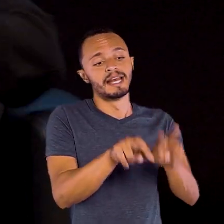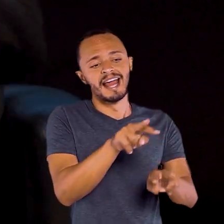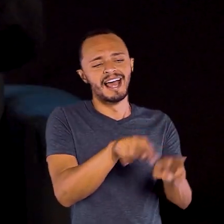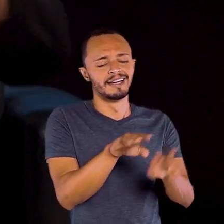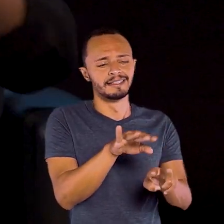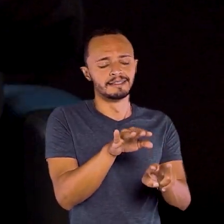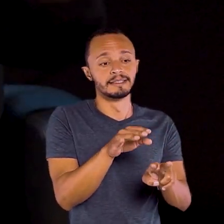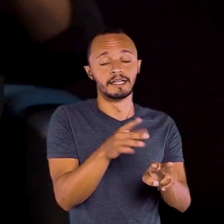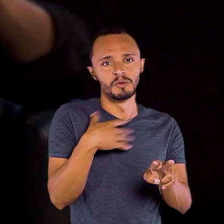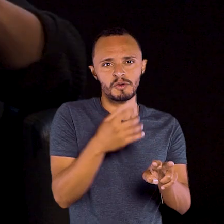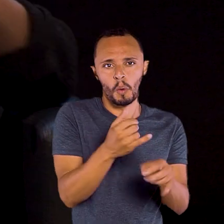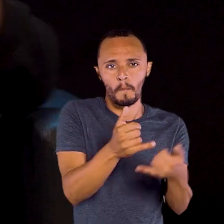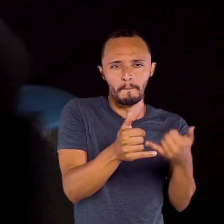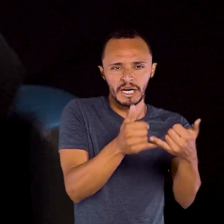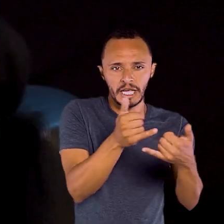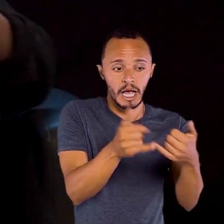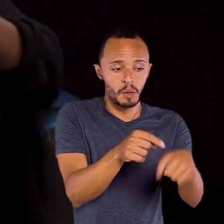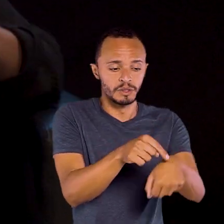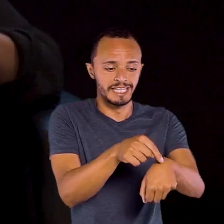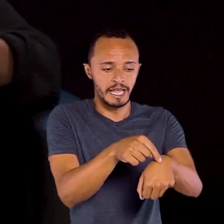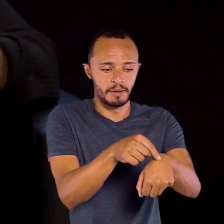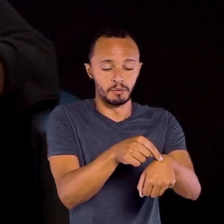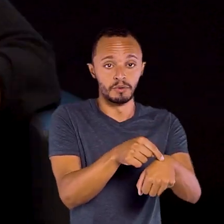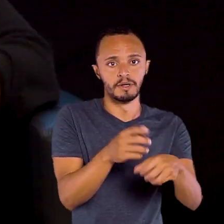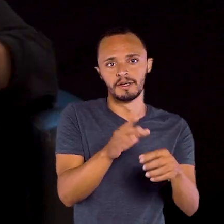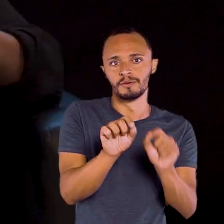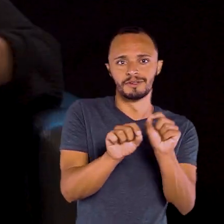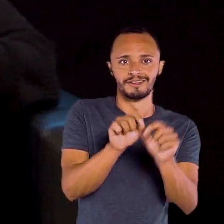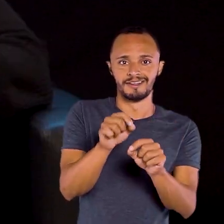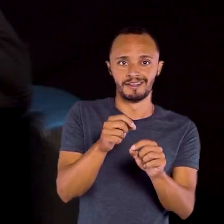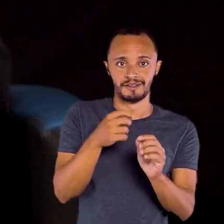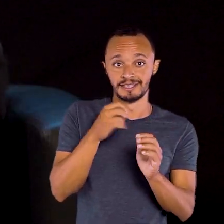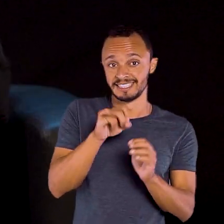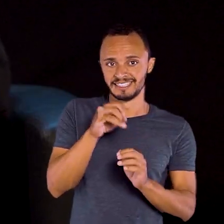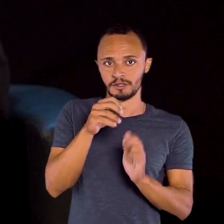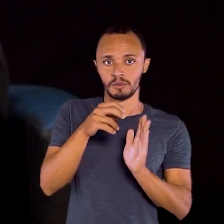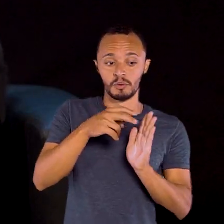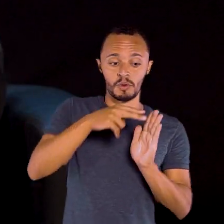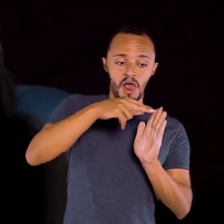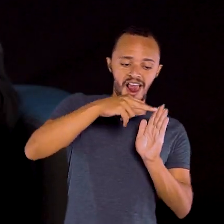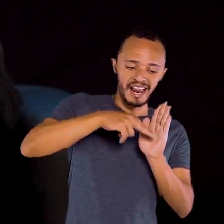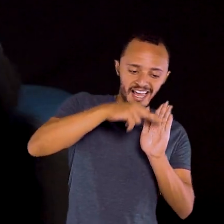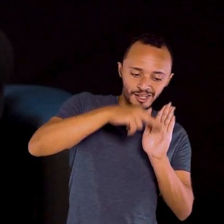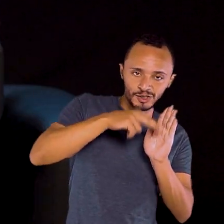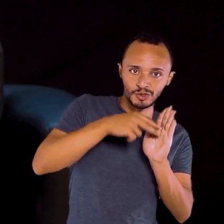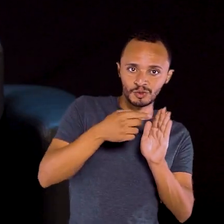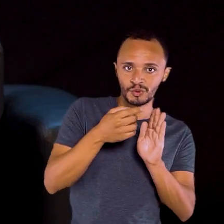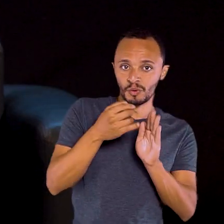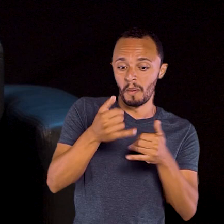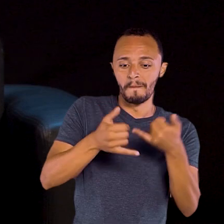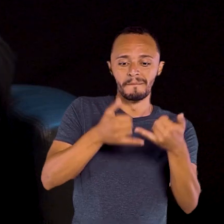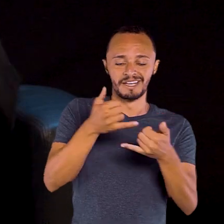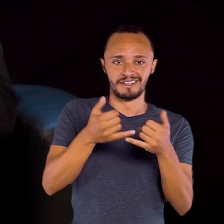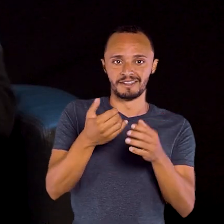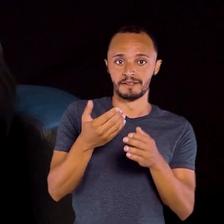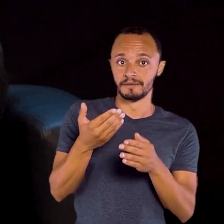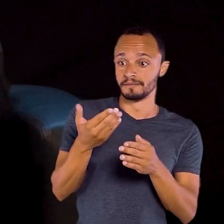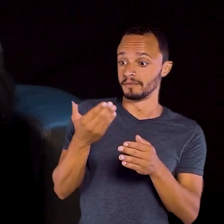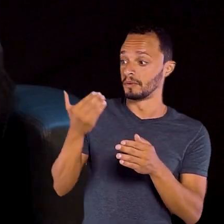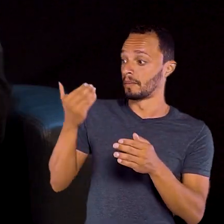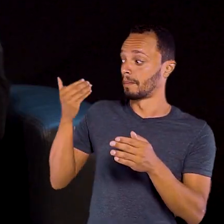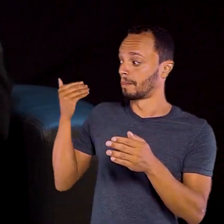nessa vai e volta, vai e volta, vai e volta. Então, botei 2 personagens, um homem e uma mulher, contando aquele mesmo crime,